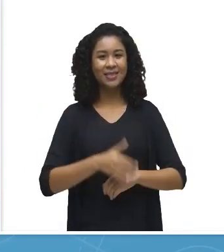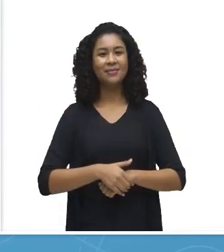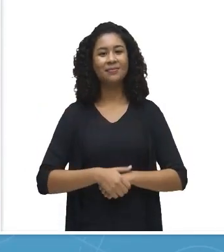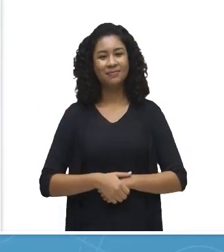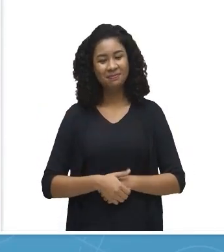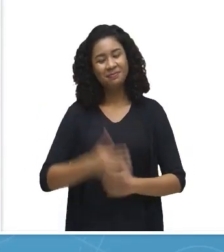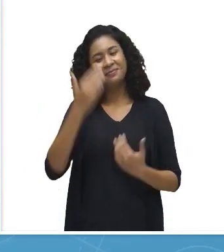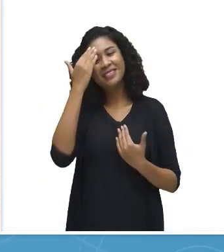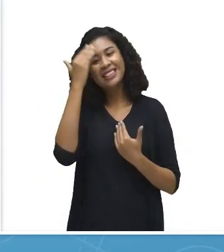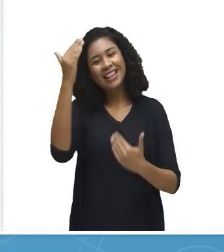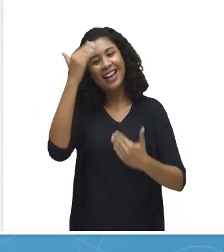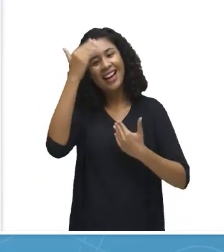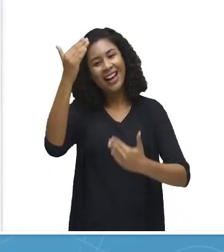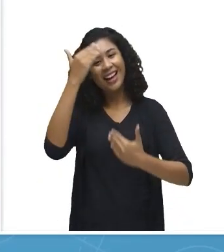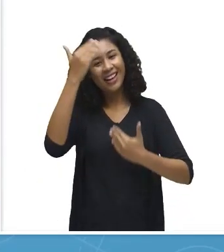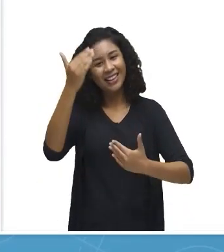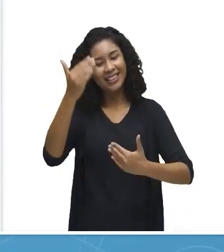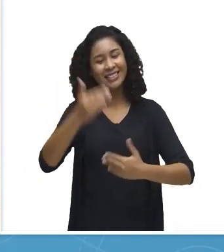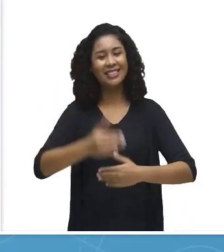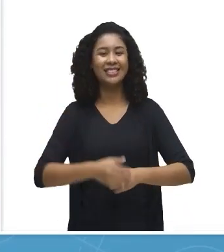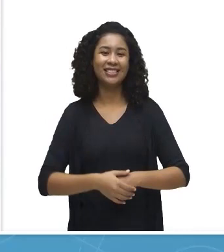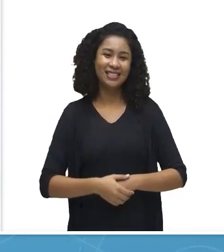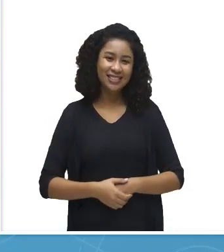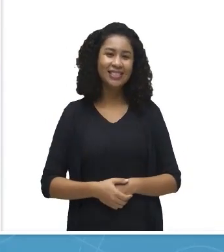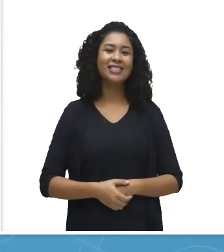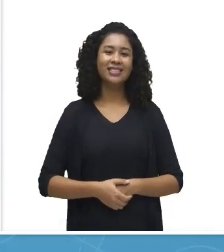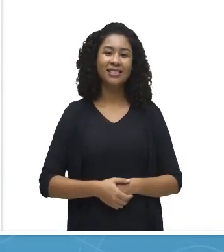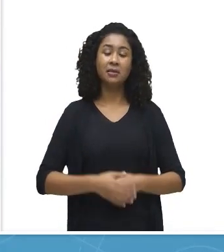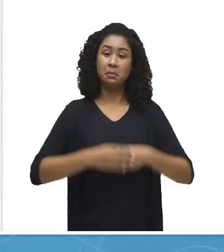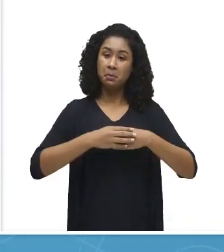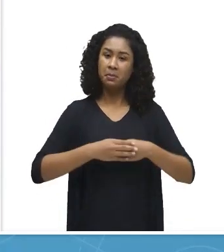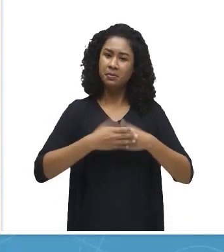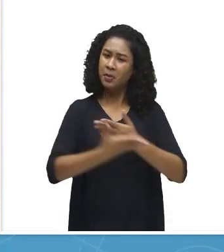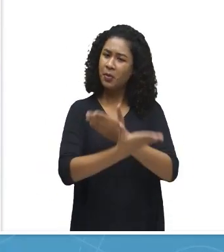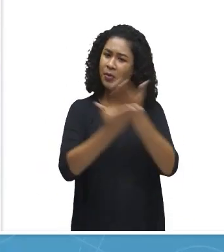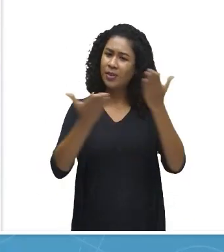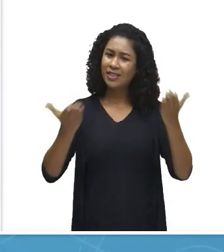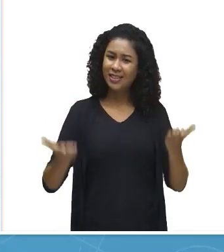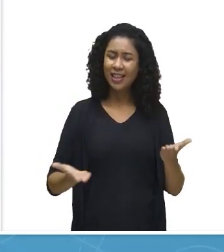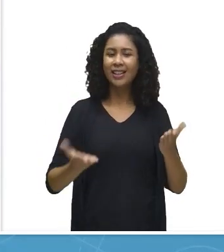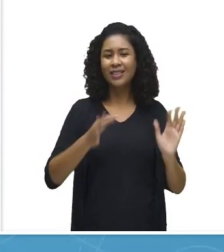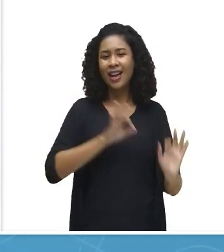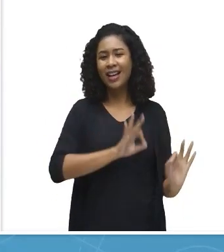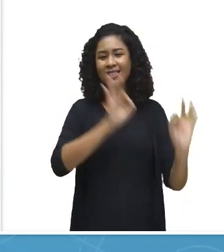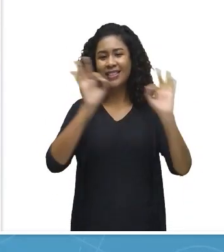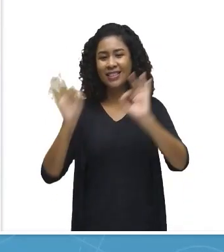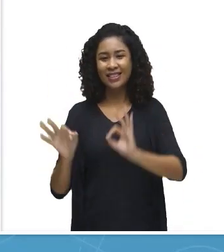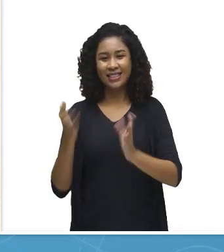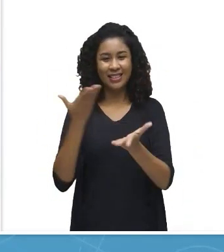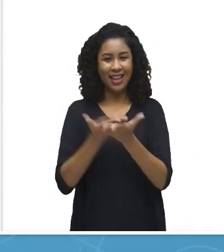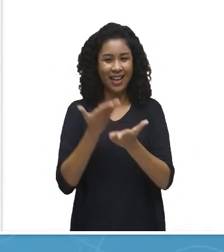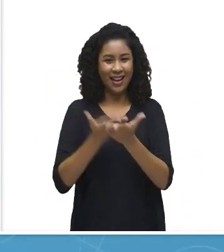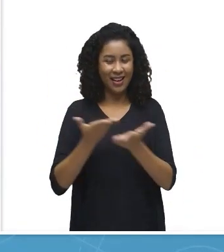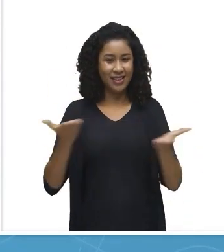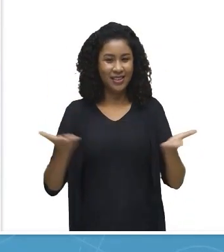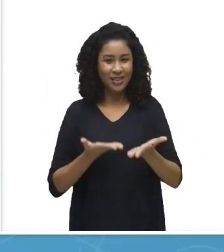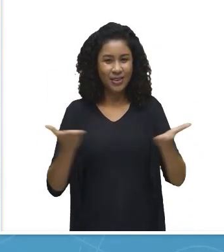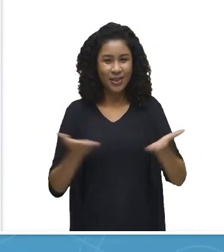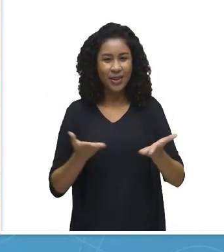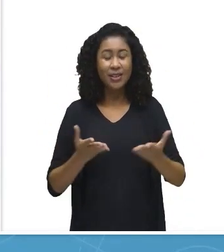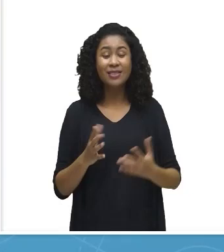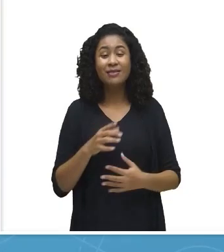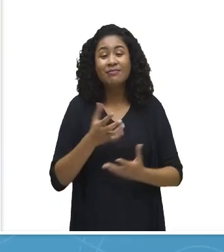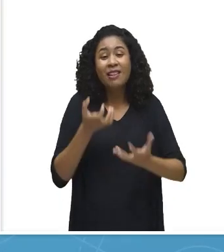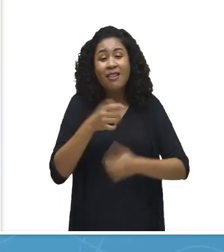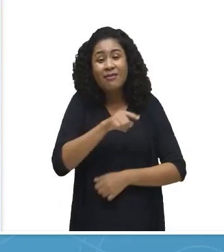meu muito obrigado. A minha saudação especial para você que está acompanhando nossa aula de hoje. Sinta-se mais do